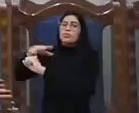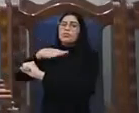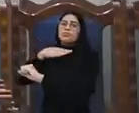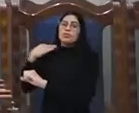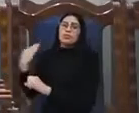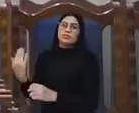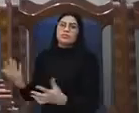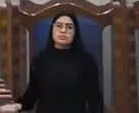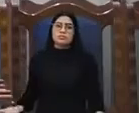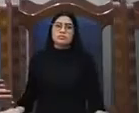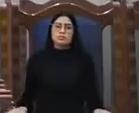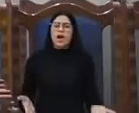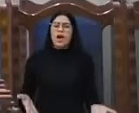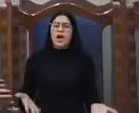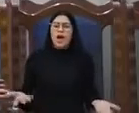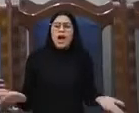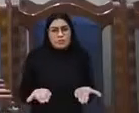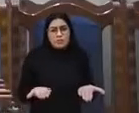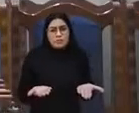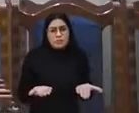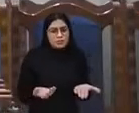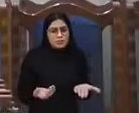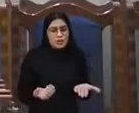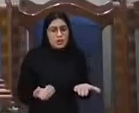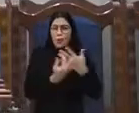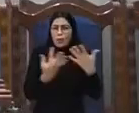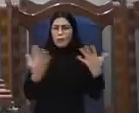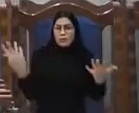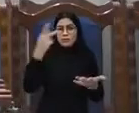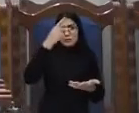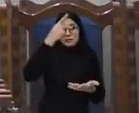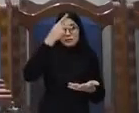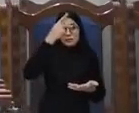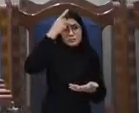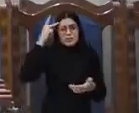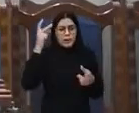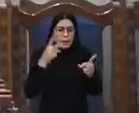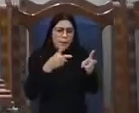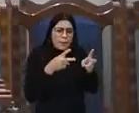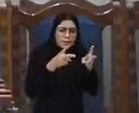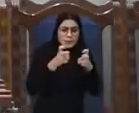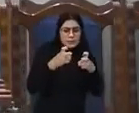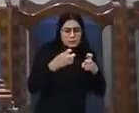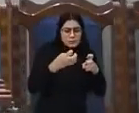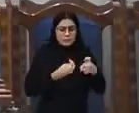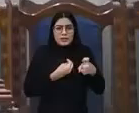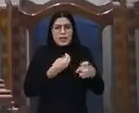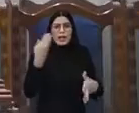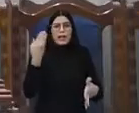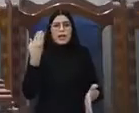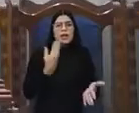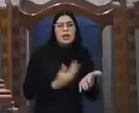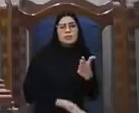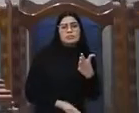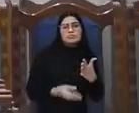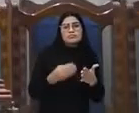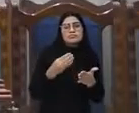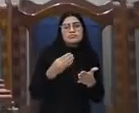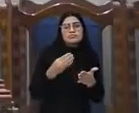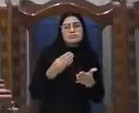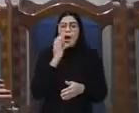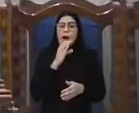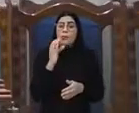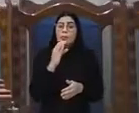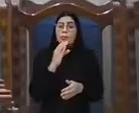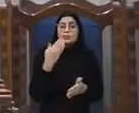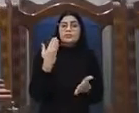gente está dando conta que não é nada, que a vida é apenas um sopro, não é? Pessoas acometidas